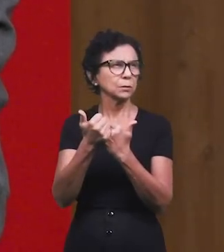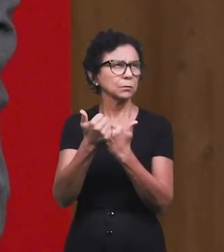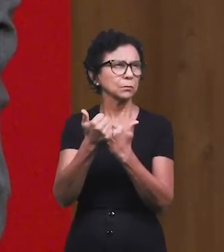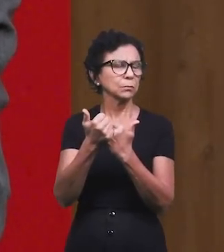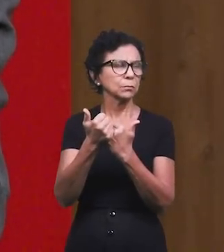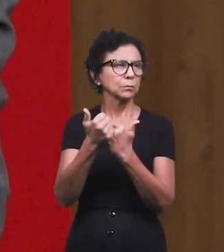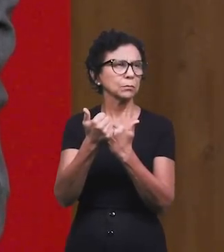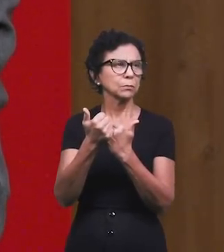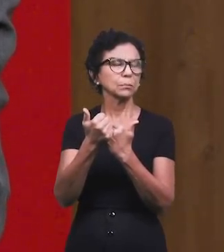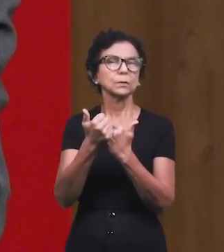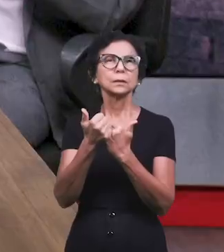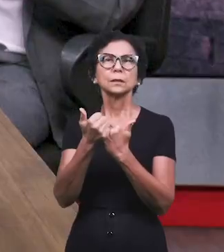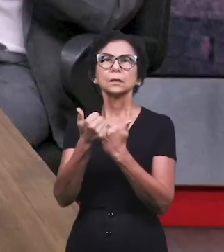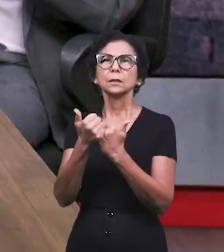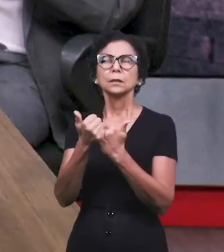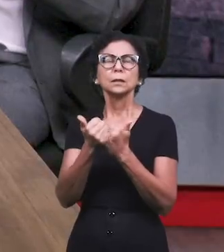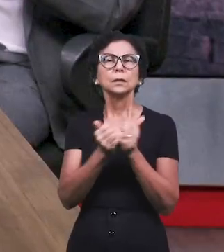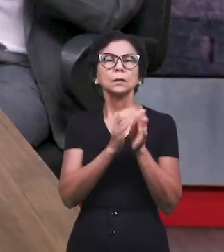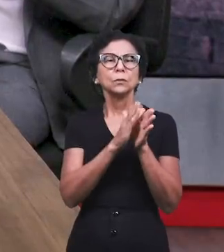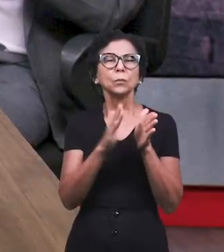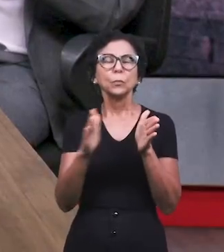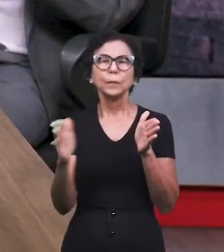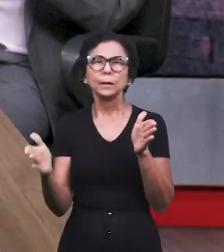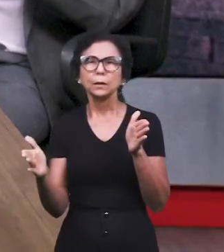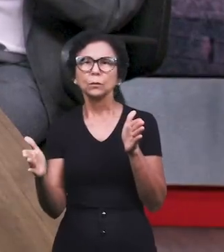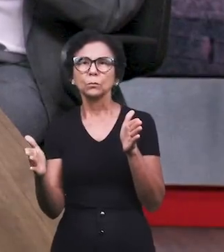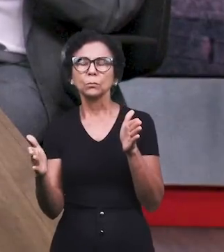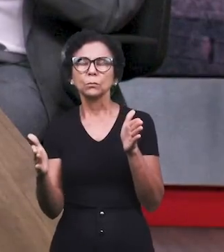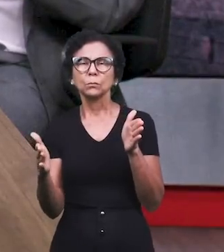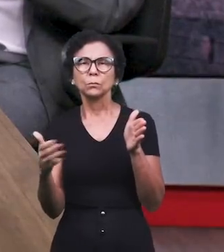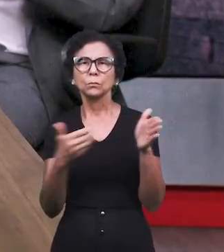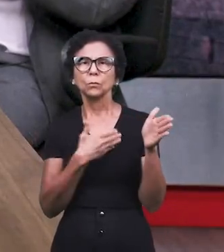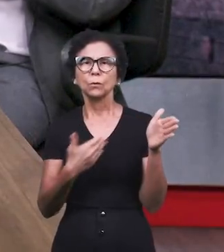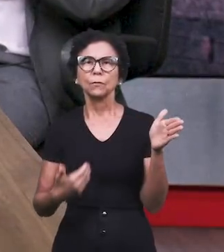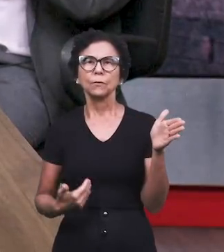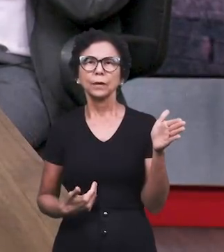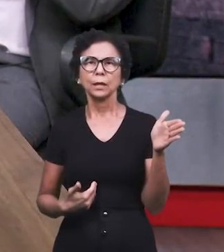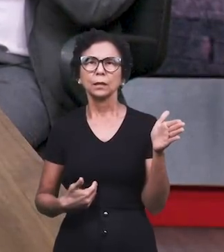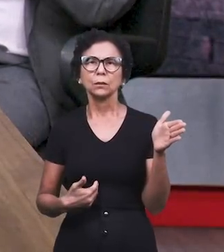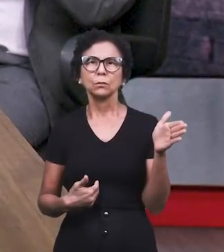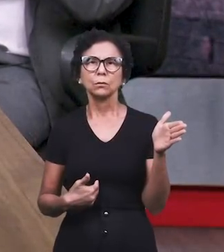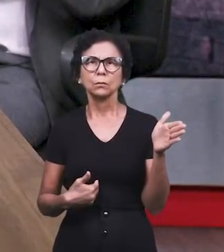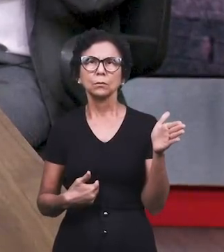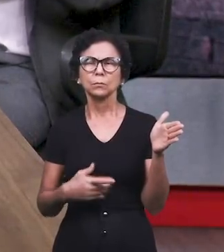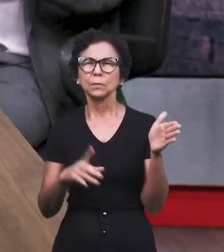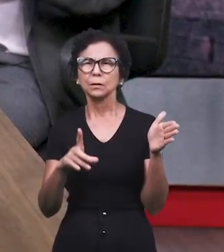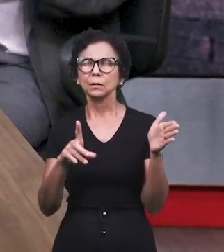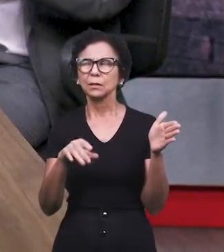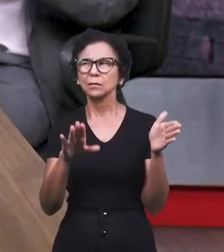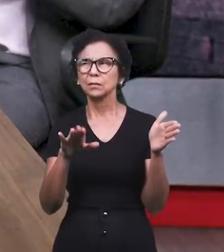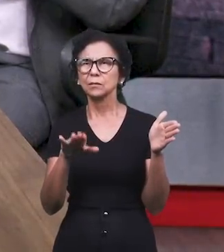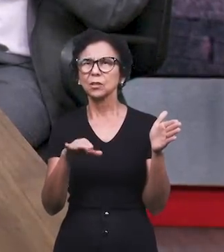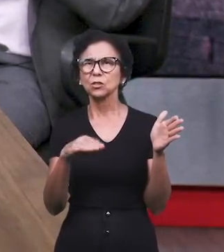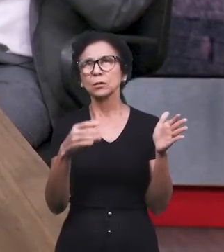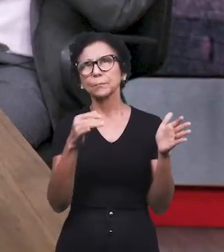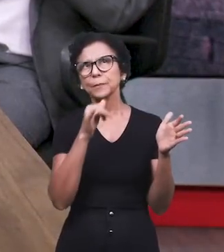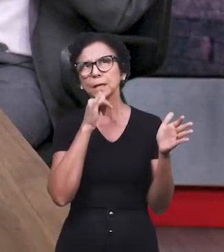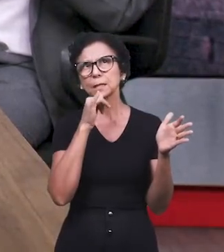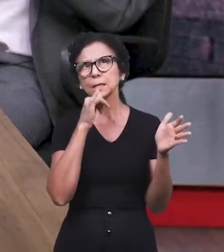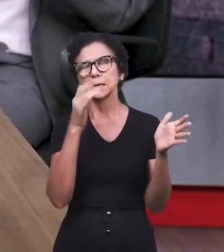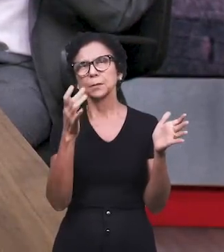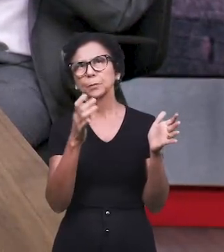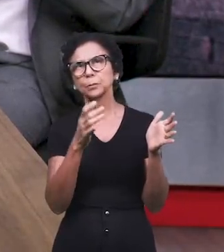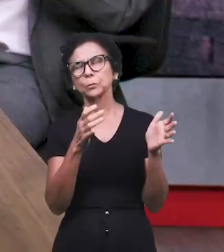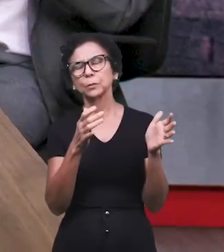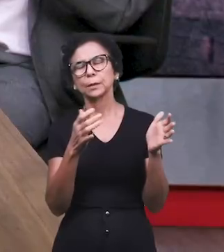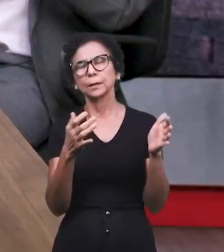épocas? Sim, quanto tempo durou cada governo? Até porque deve ter uma marca de um discípulo. A marca, por exemplo, a